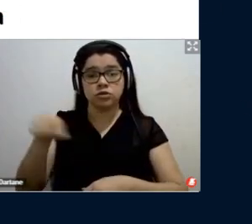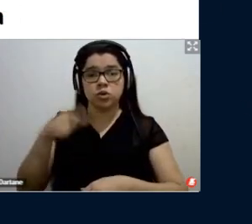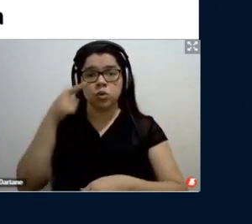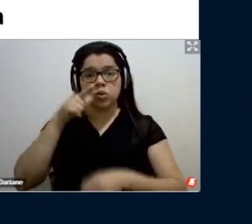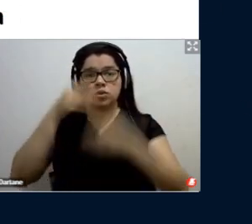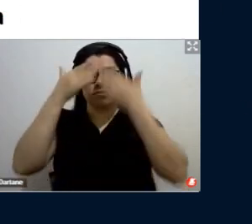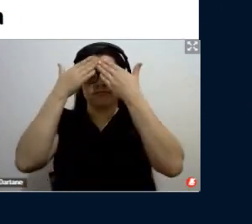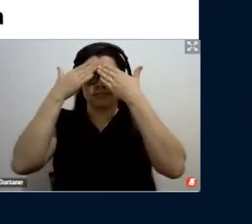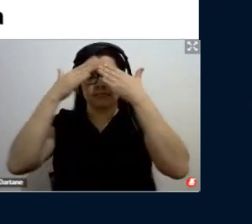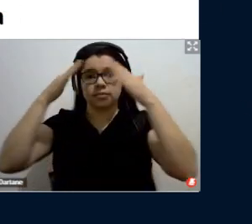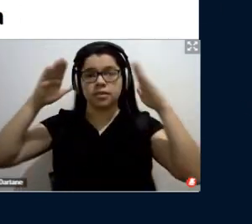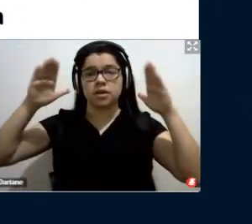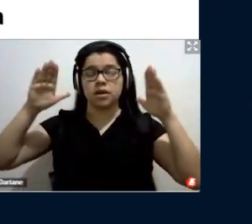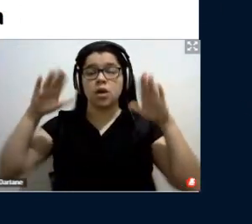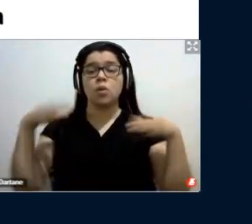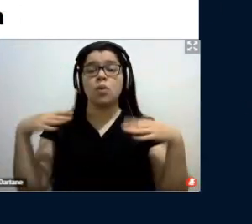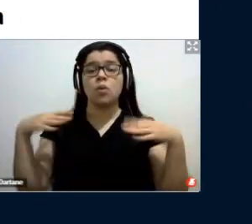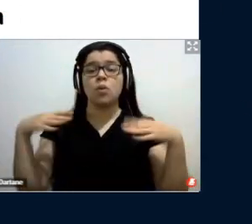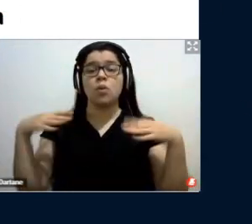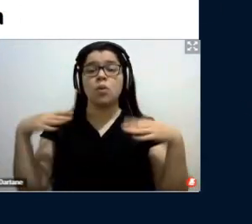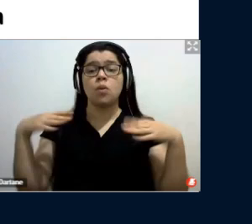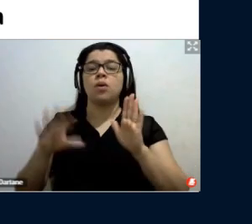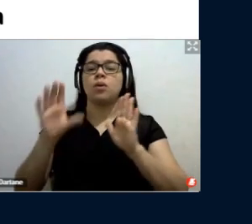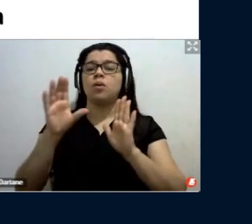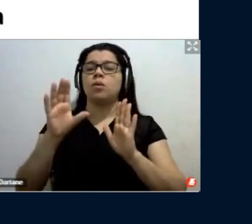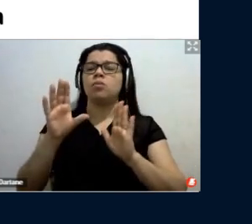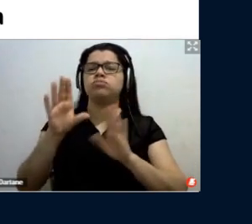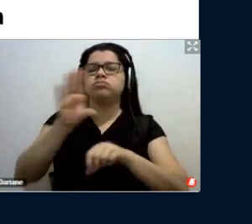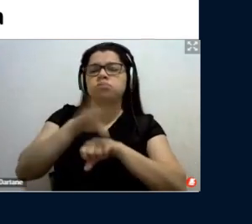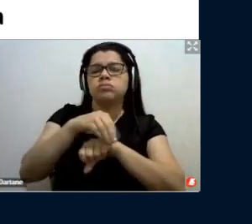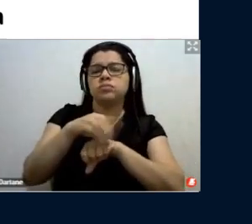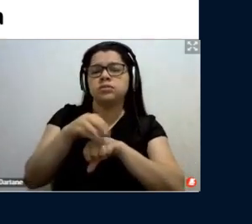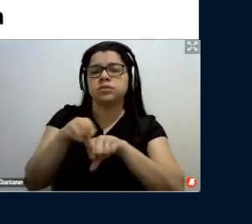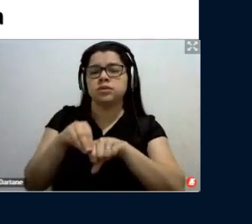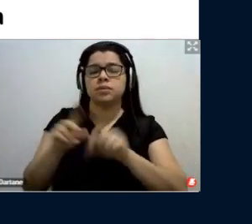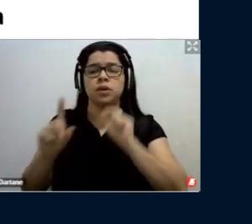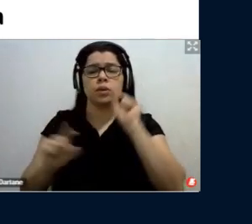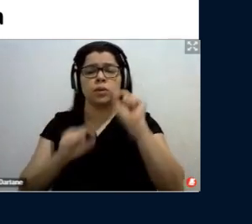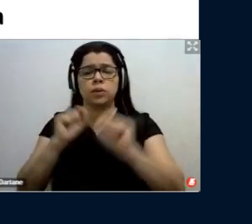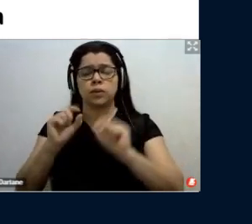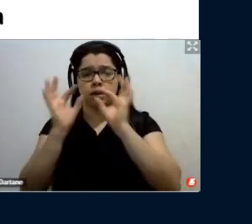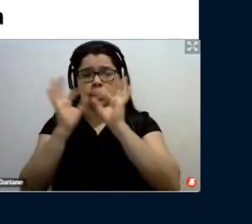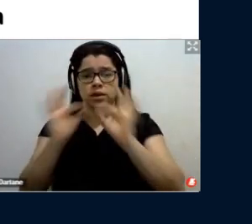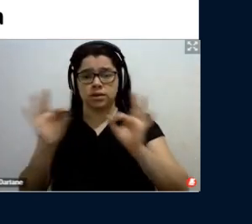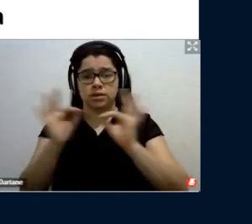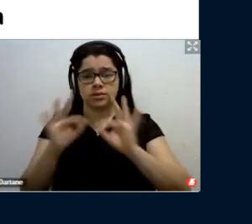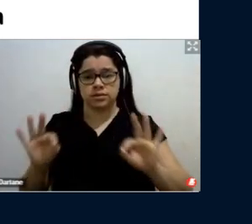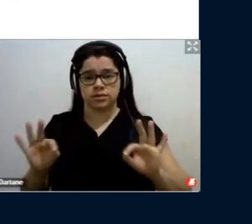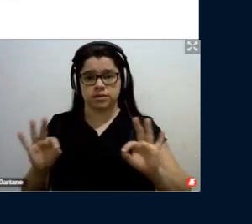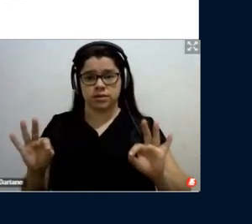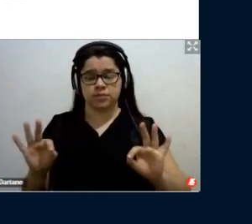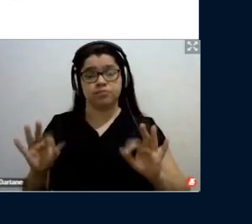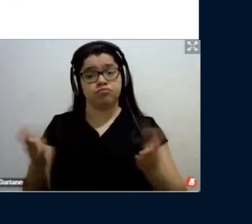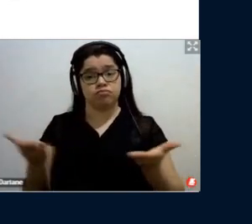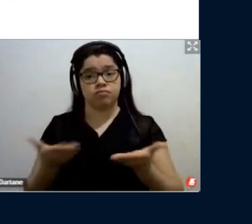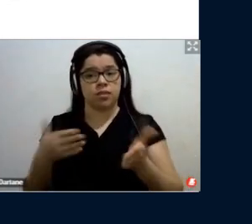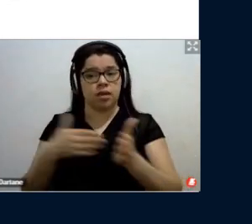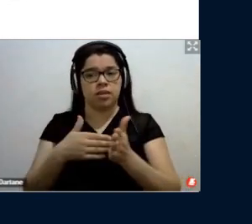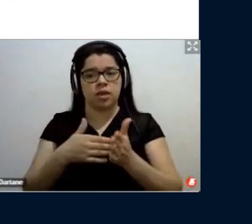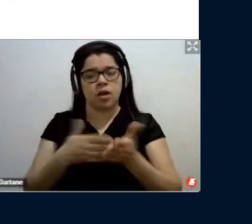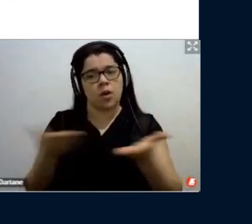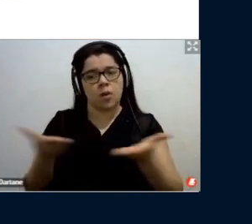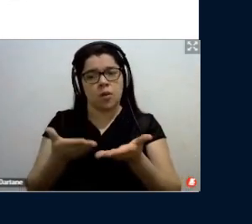conhecimento que vocês têm sobre sintaxe, tá? Que construímos até o momento.